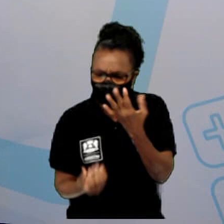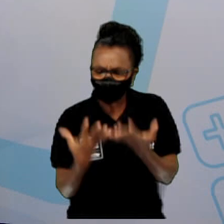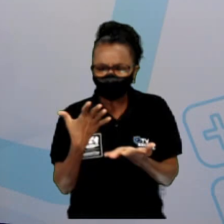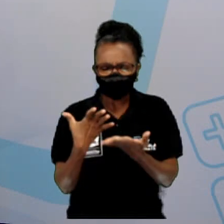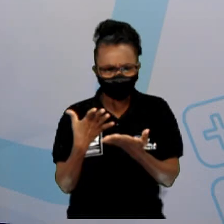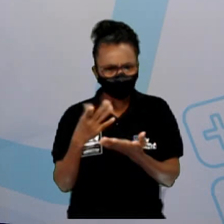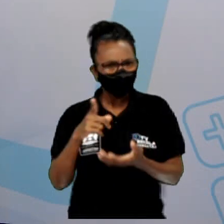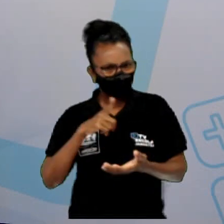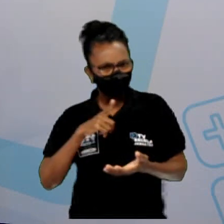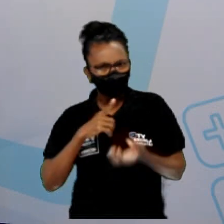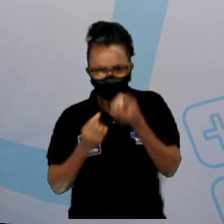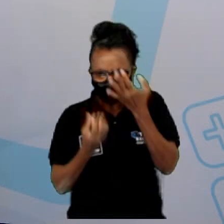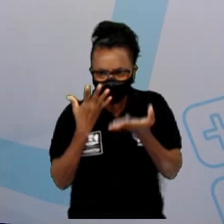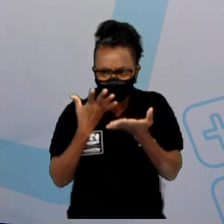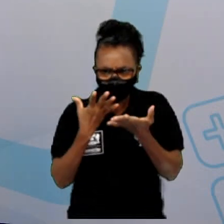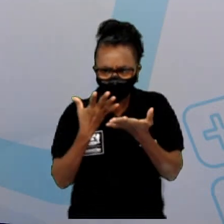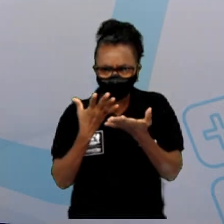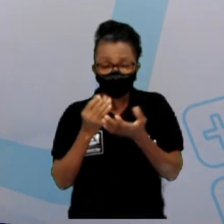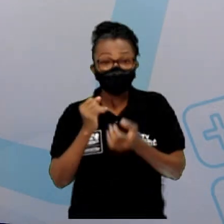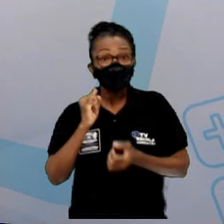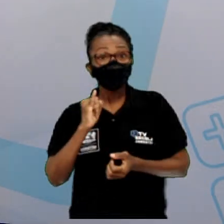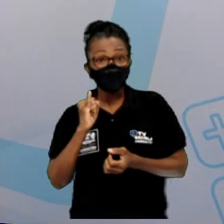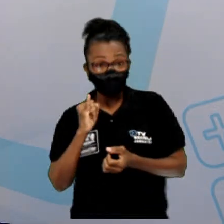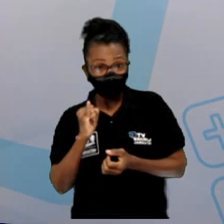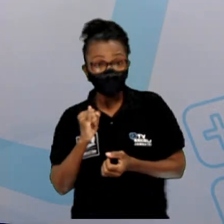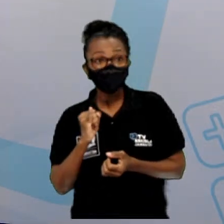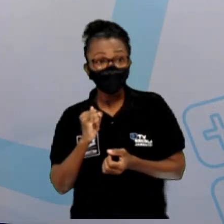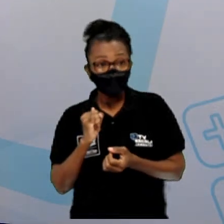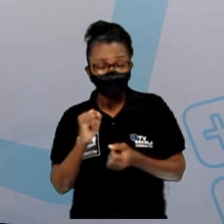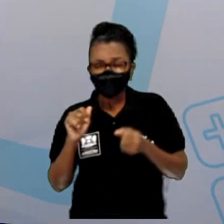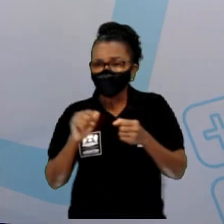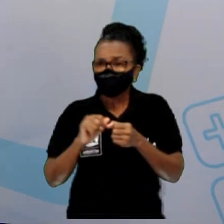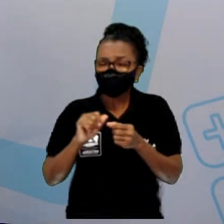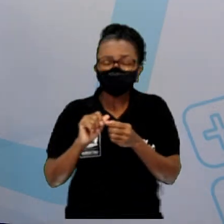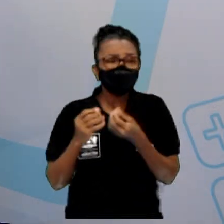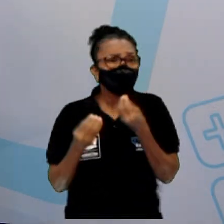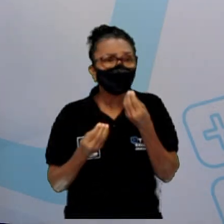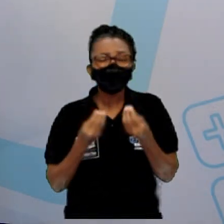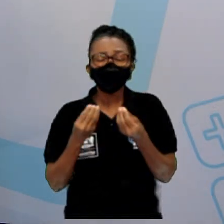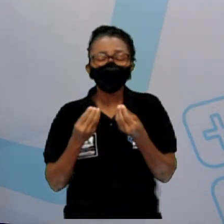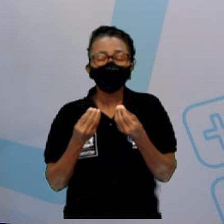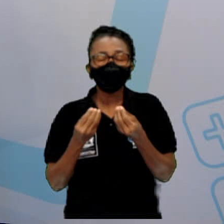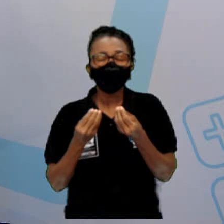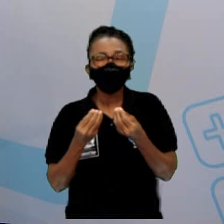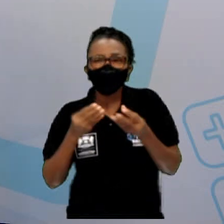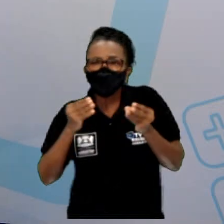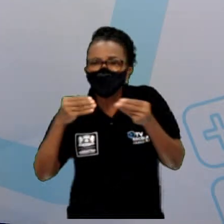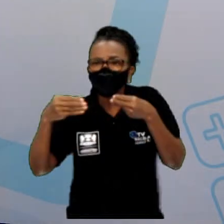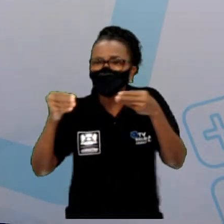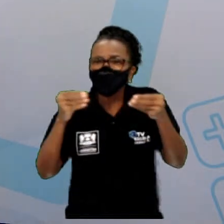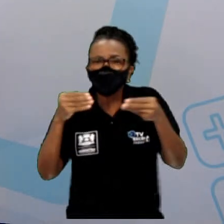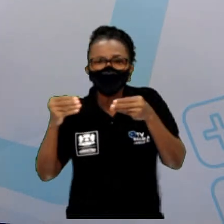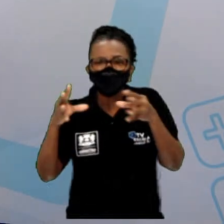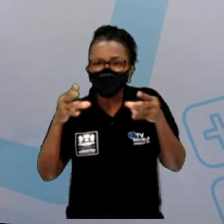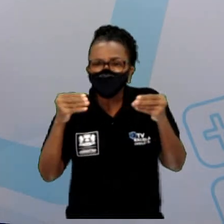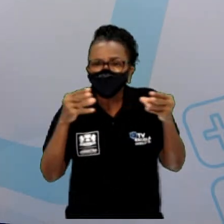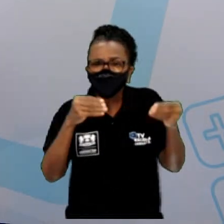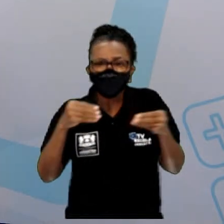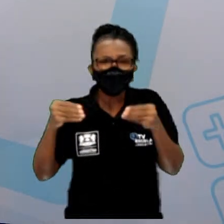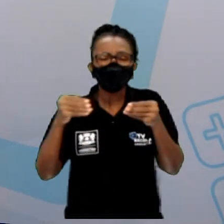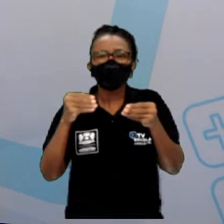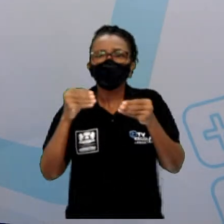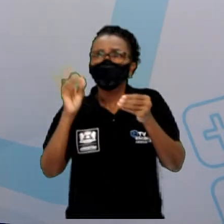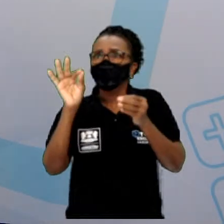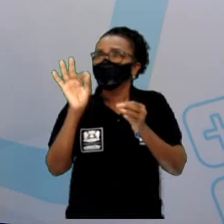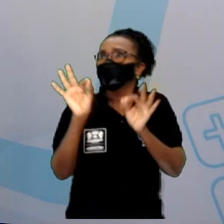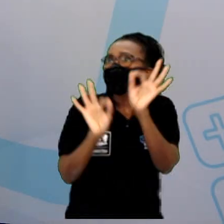essa combustão? Se eu fizesse ela com, vamos dizer, um emborrachado para decoração,